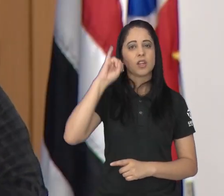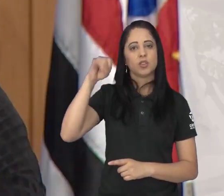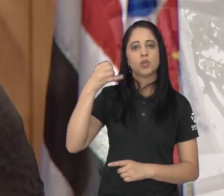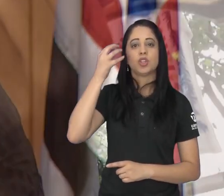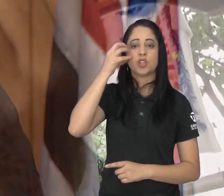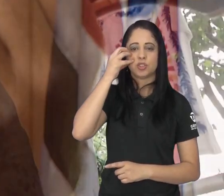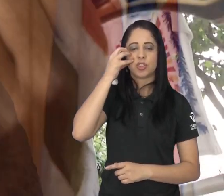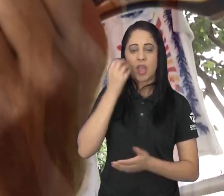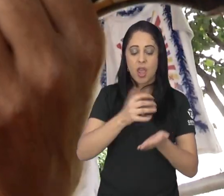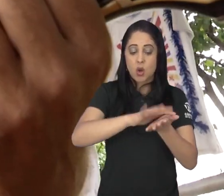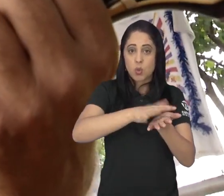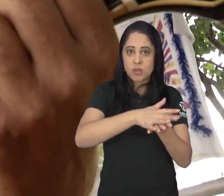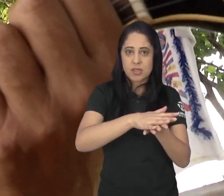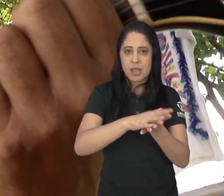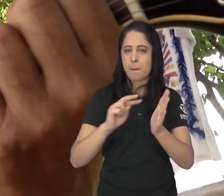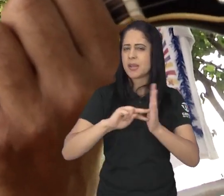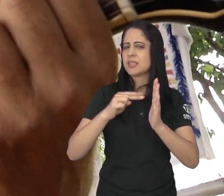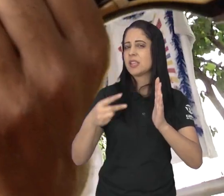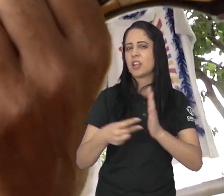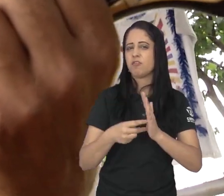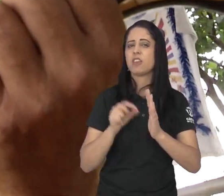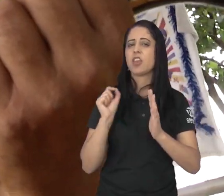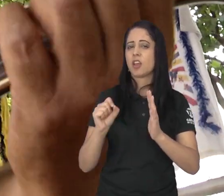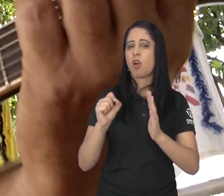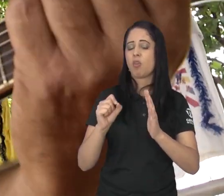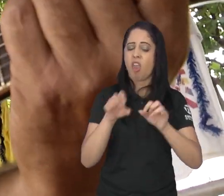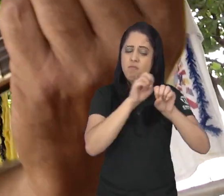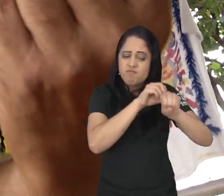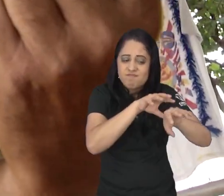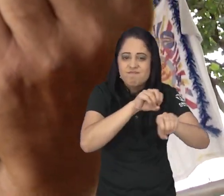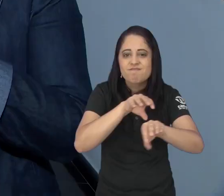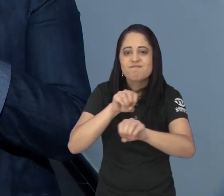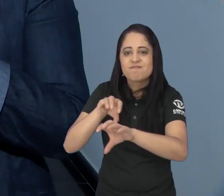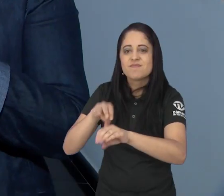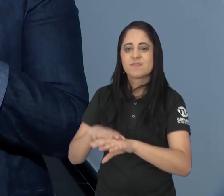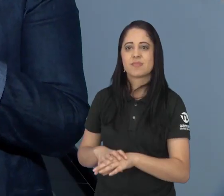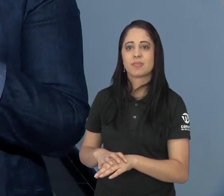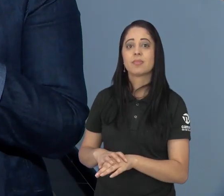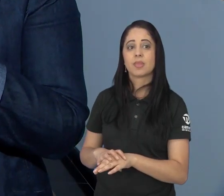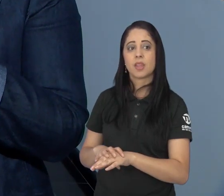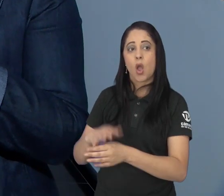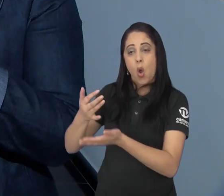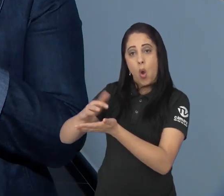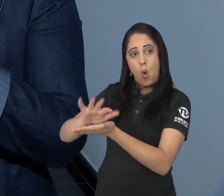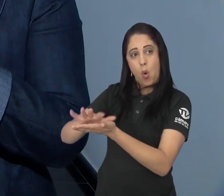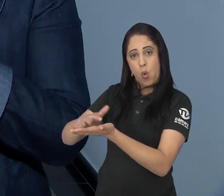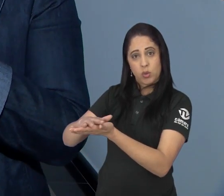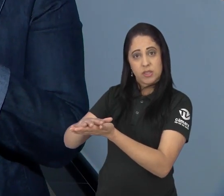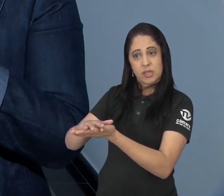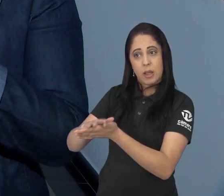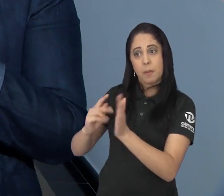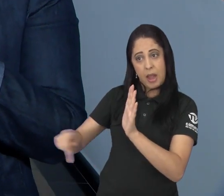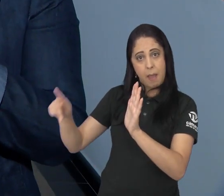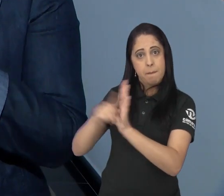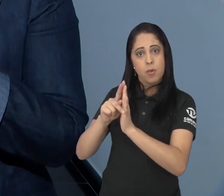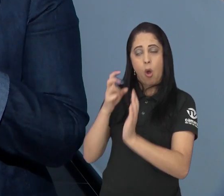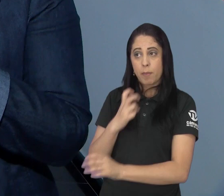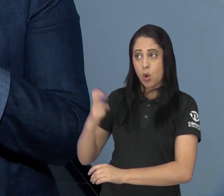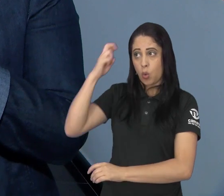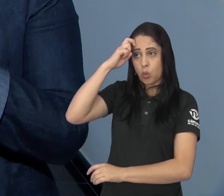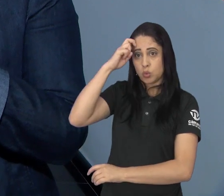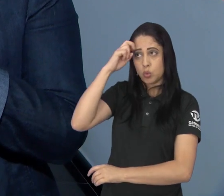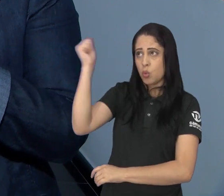Juliana Fraga, o samba também é uma grande plataforma de ensino. Como faz parte da nossa cultura, não só do município, do